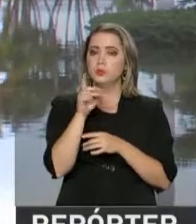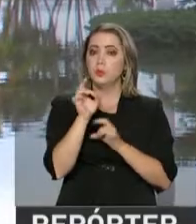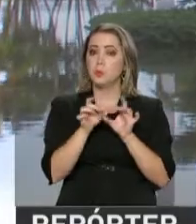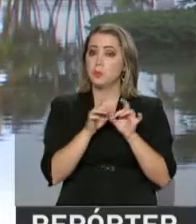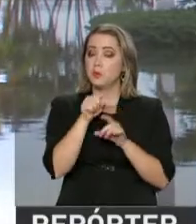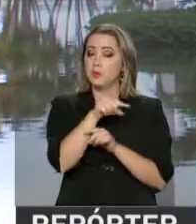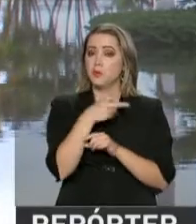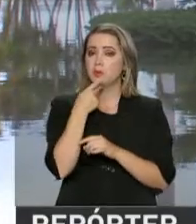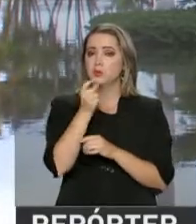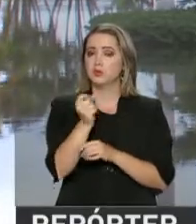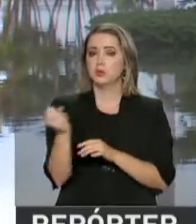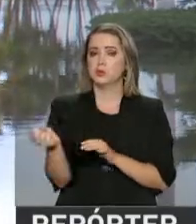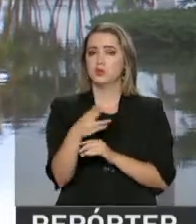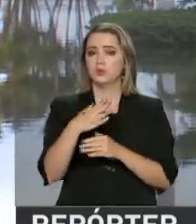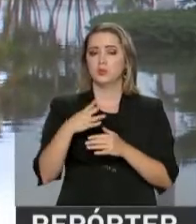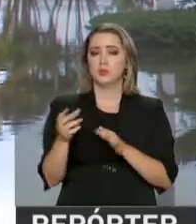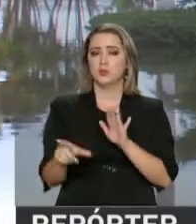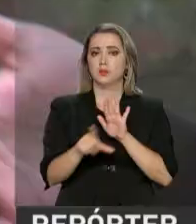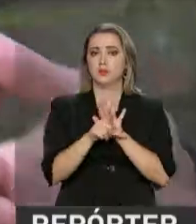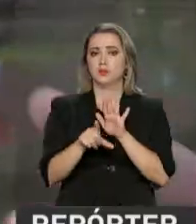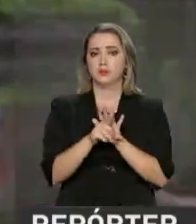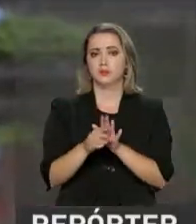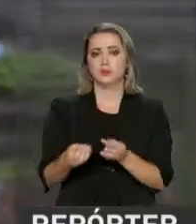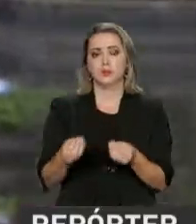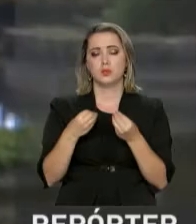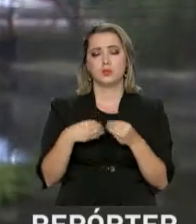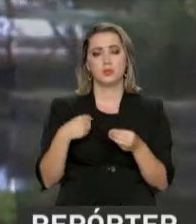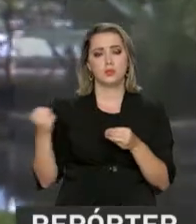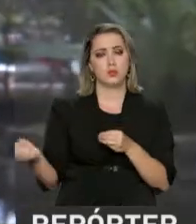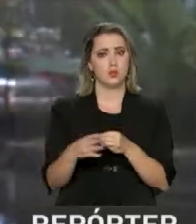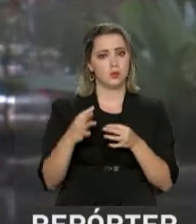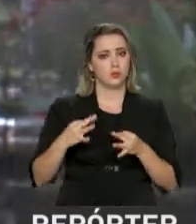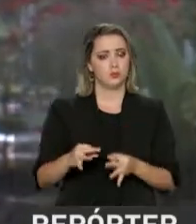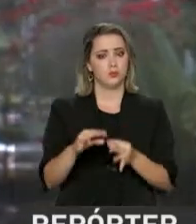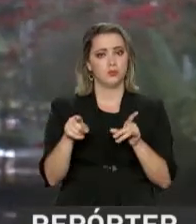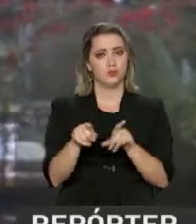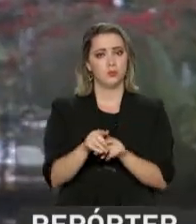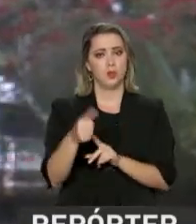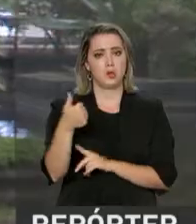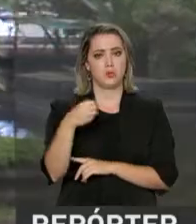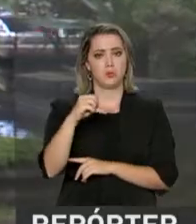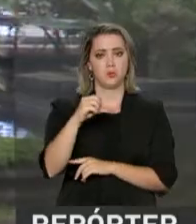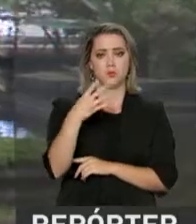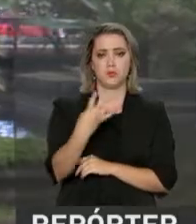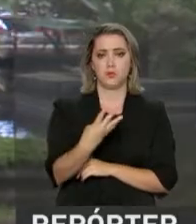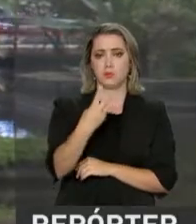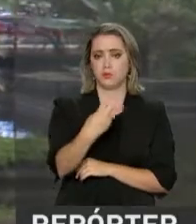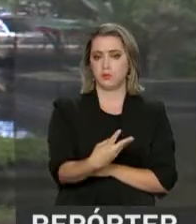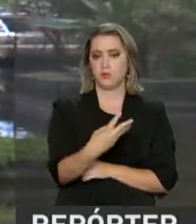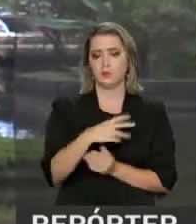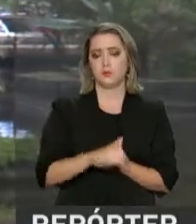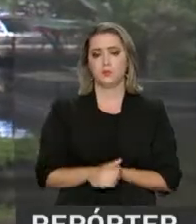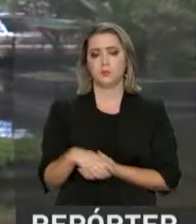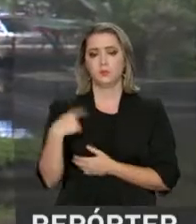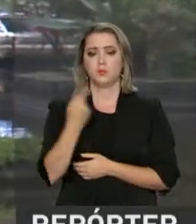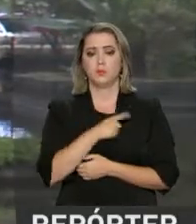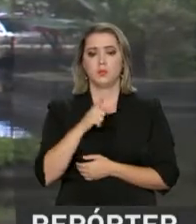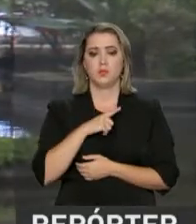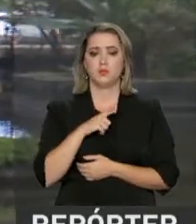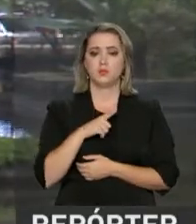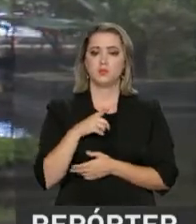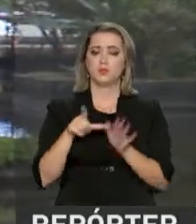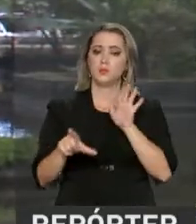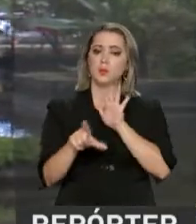moderniza a legislação trabalhista que é de 1943 nós temos uma legislação da década de